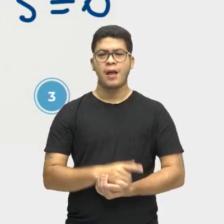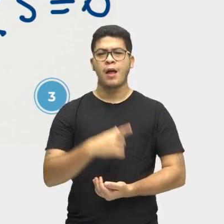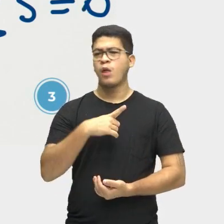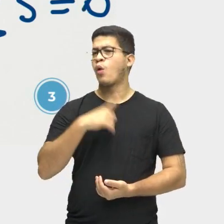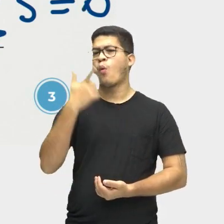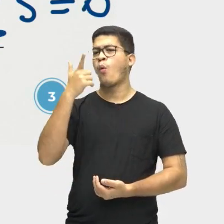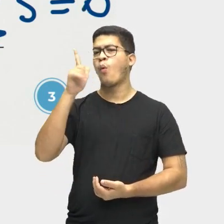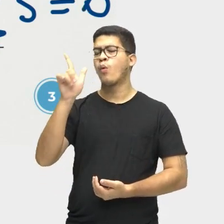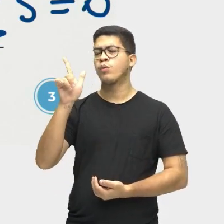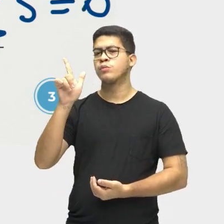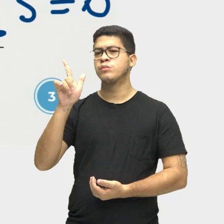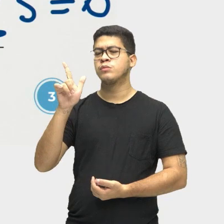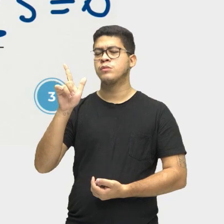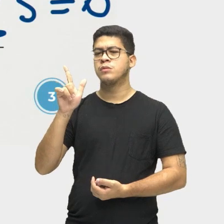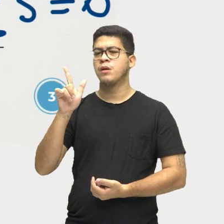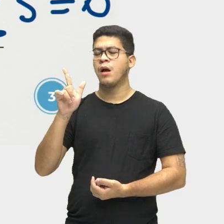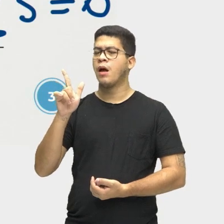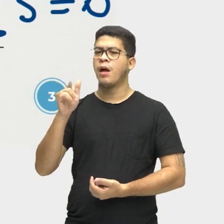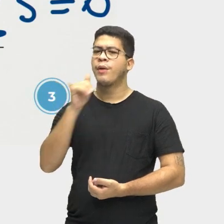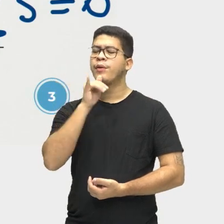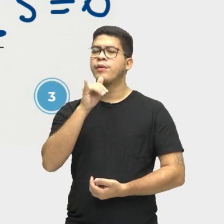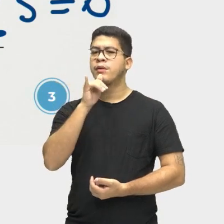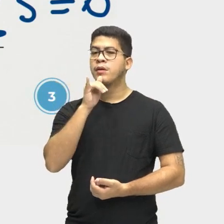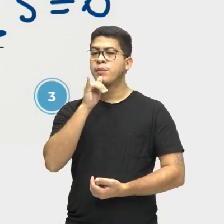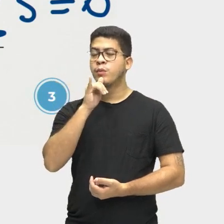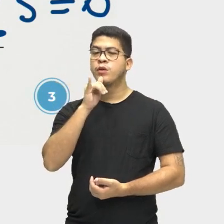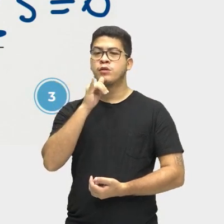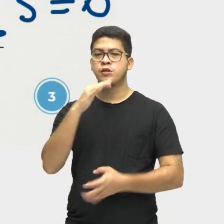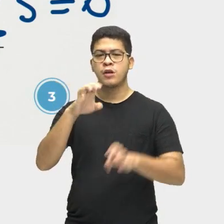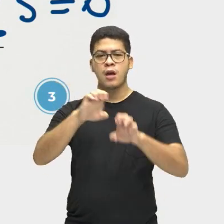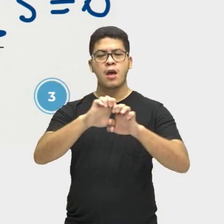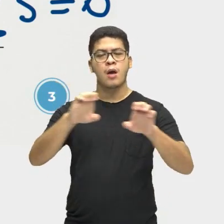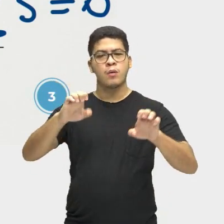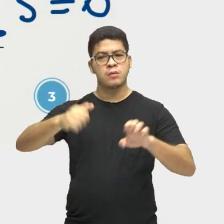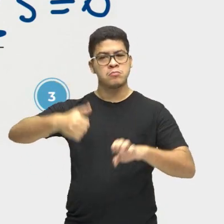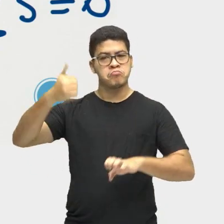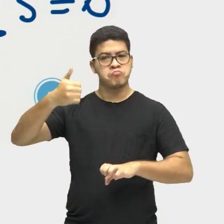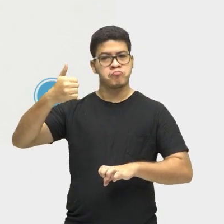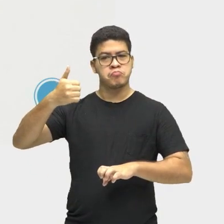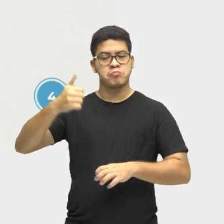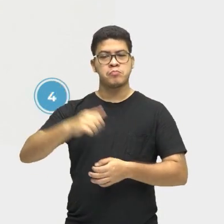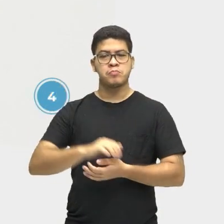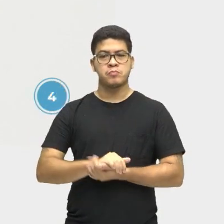tá? Alguns dos exemplos de equação do primeiro grau, tá?